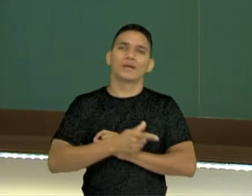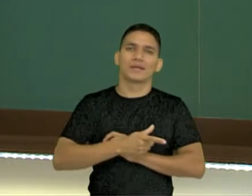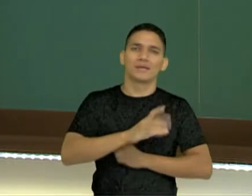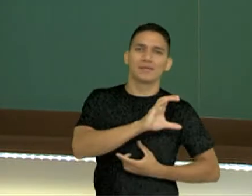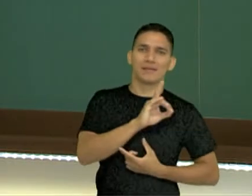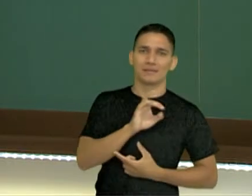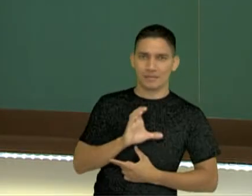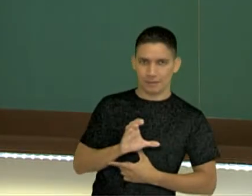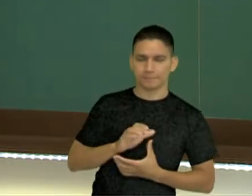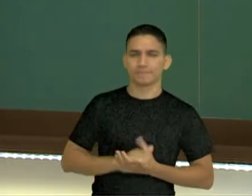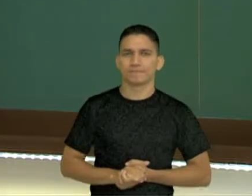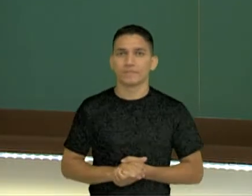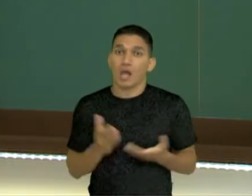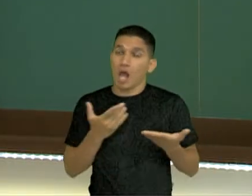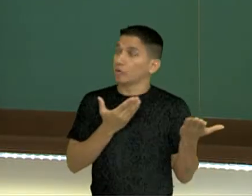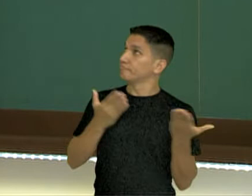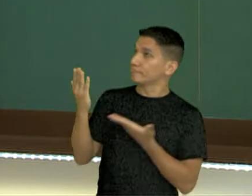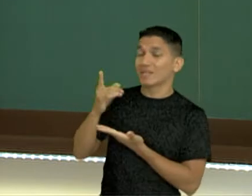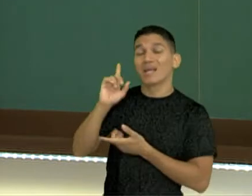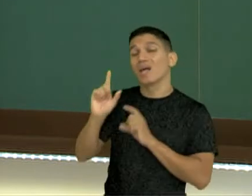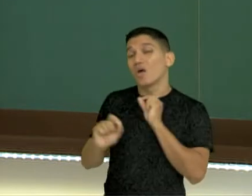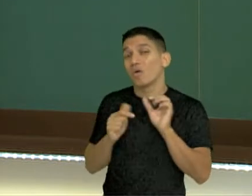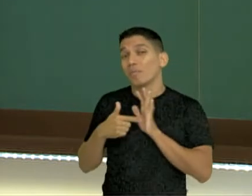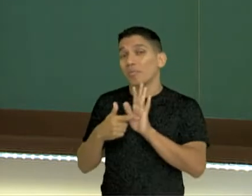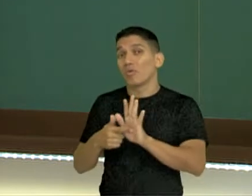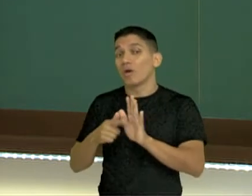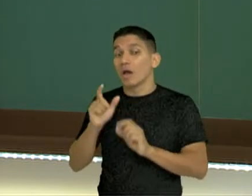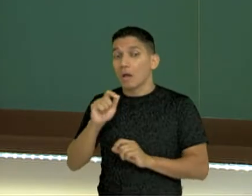E nesse caso, o bem fica como